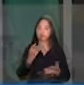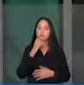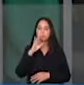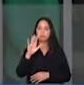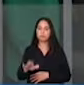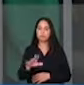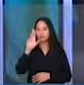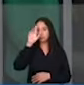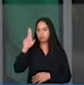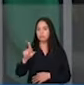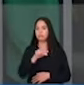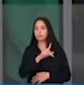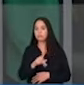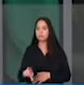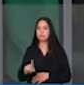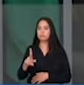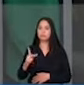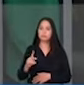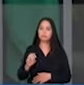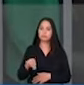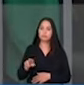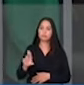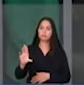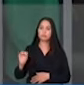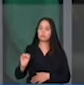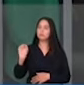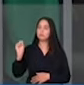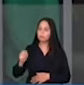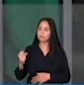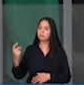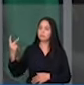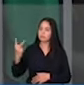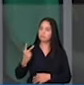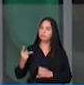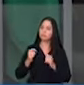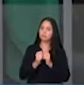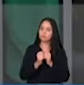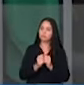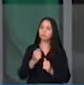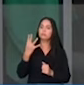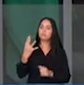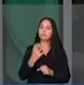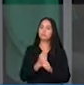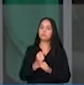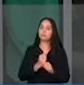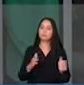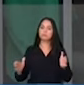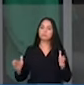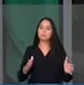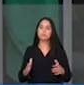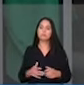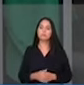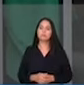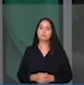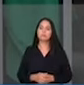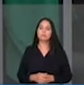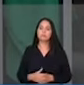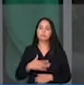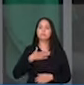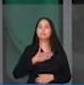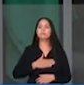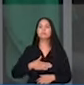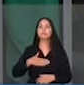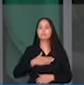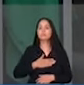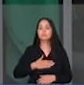Presidente Pompeu estivemos por 4 anos juntos e é um prazer ser empossado